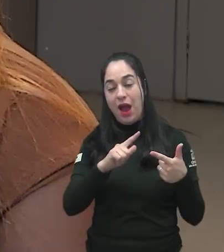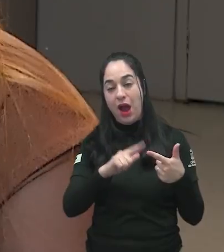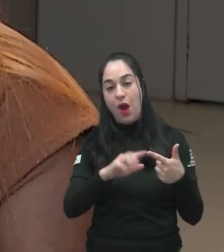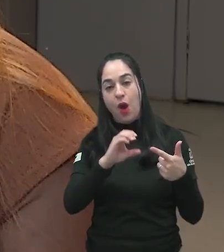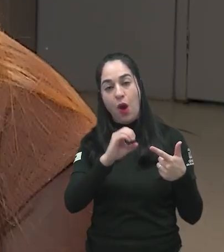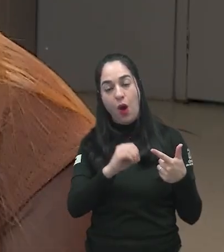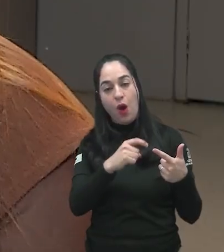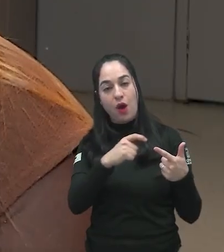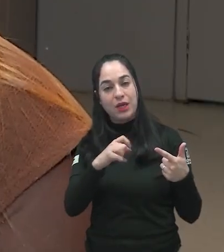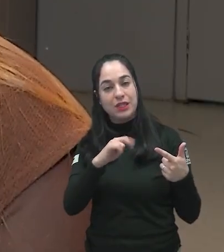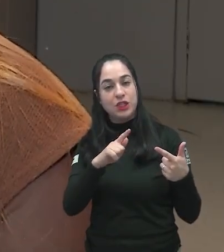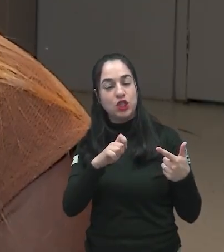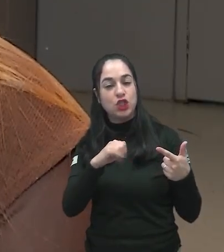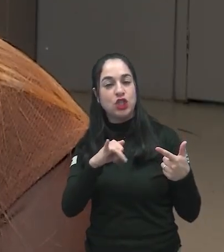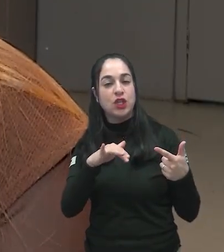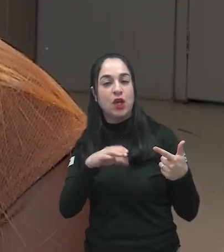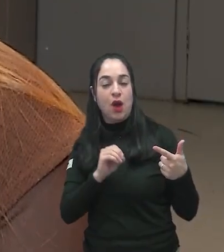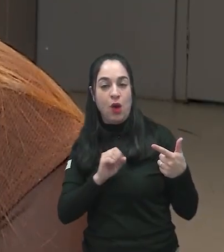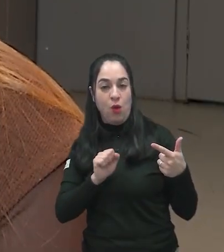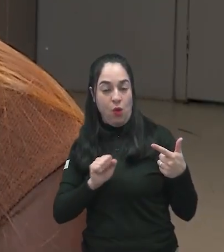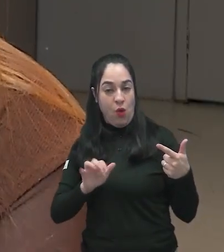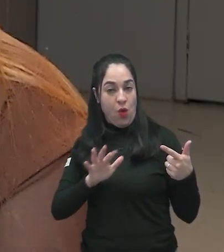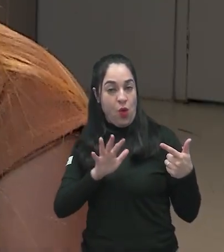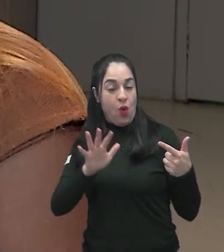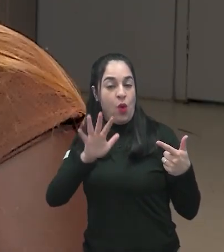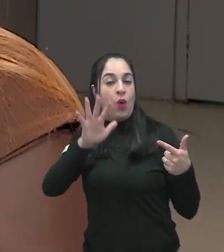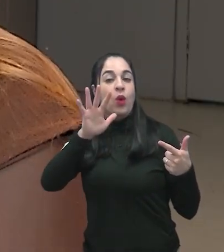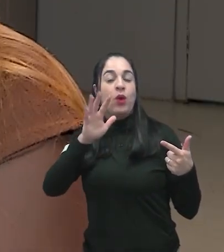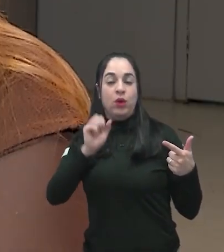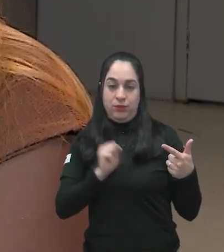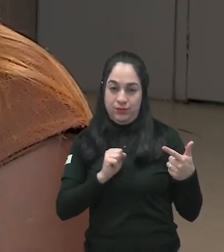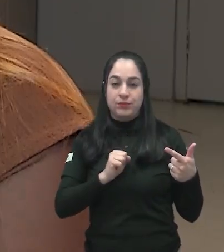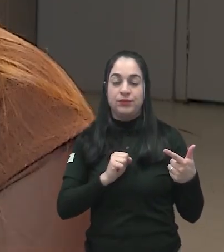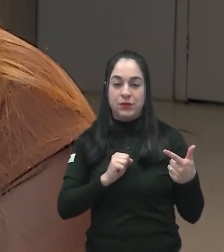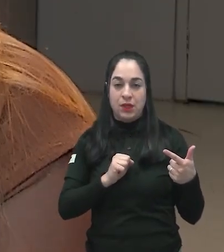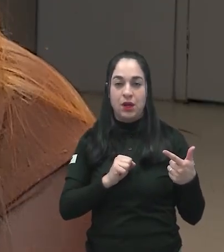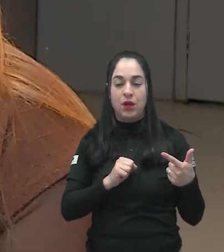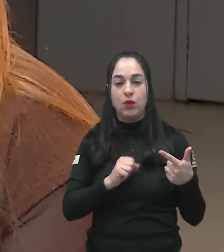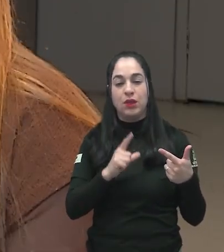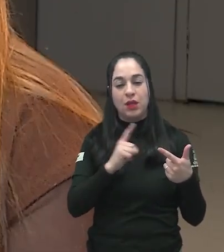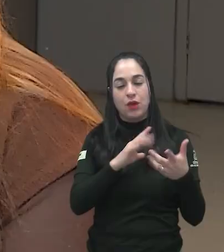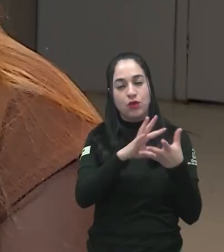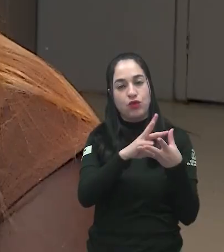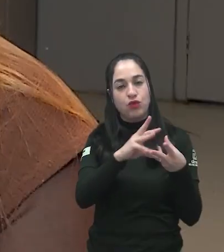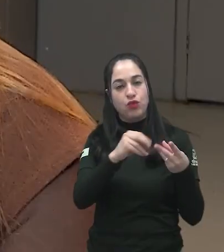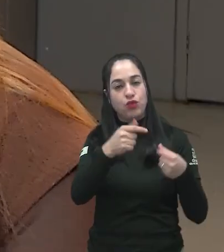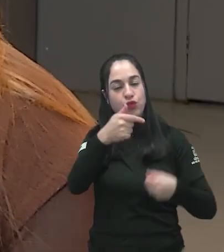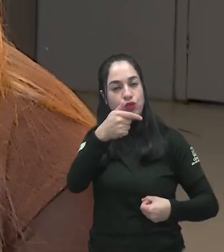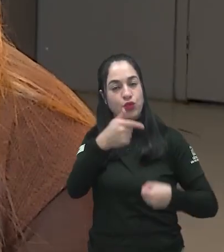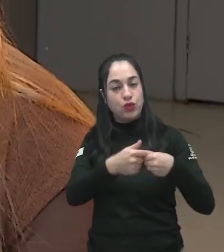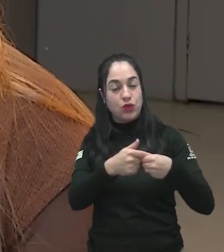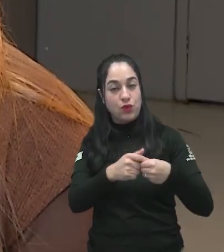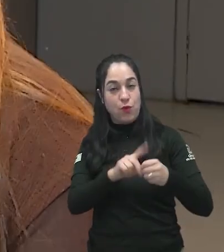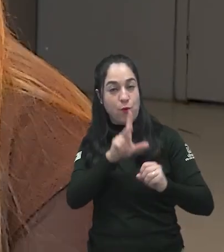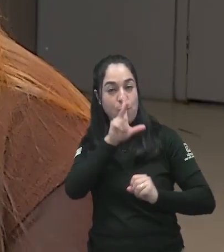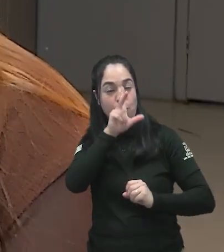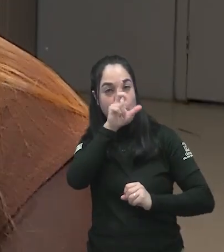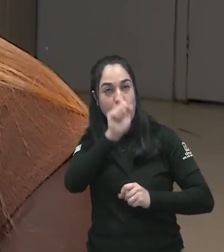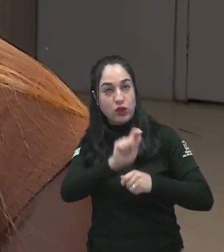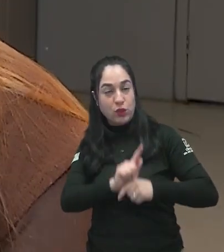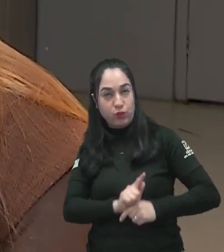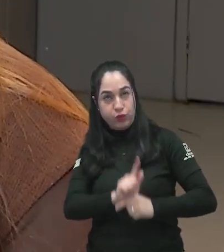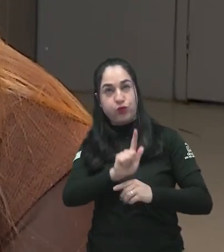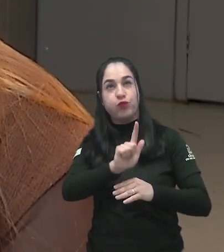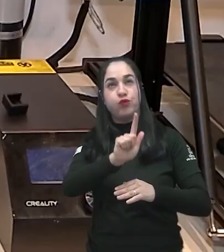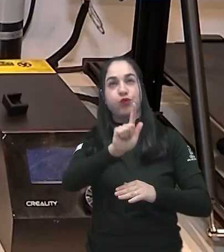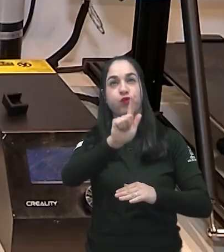uma decomposição extremamente limpa, né, que só libera água e oxigênio. O oxigênio queima com o combustível e gera a